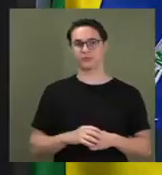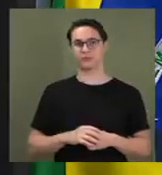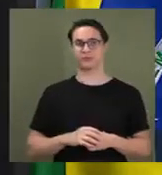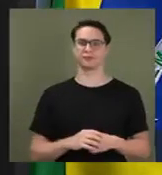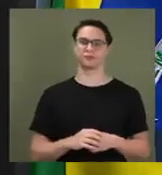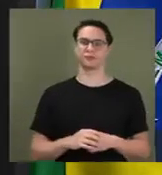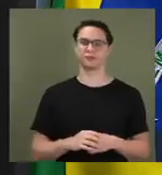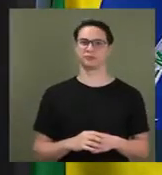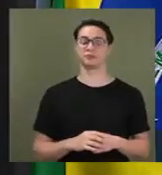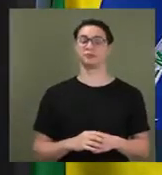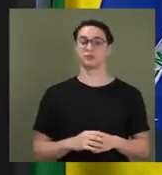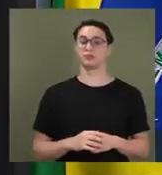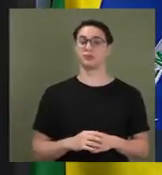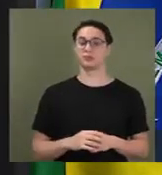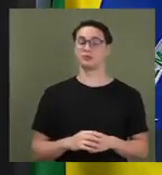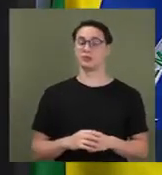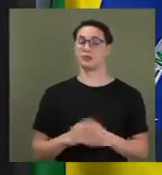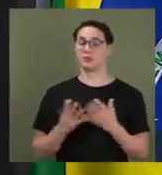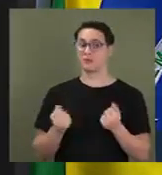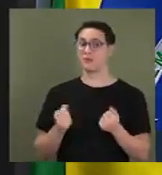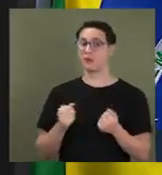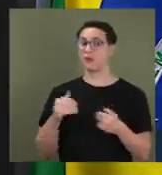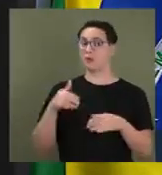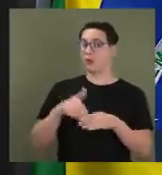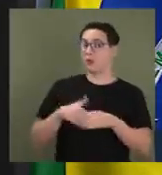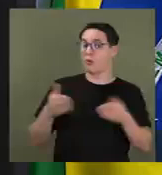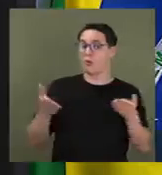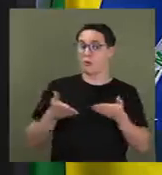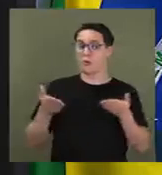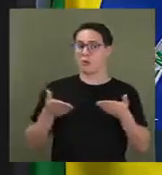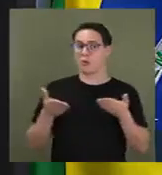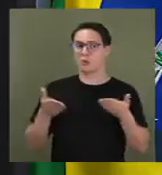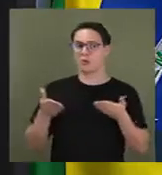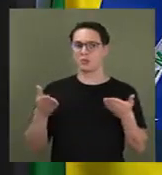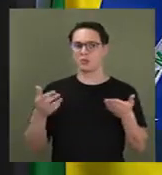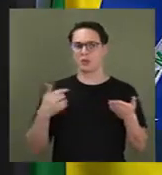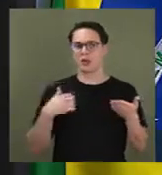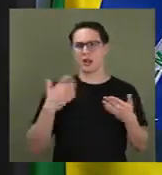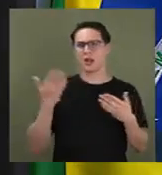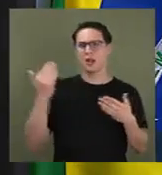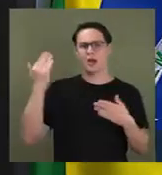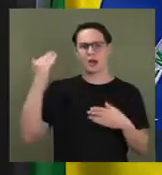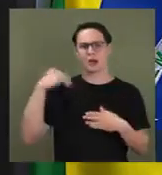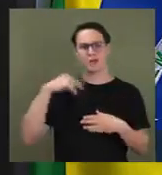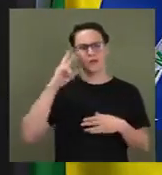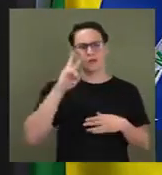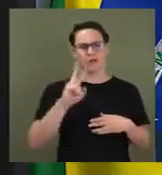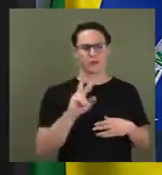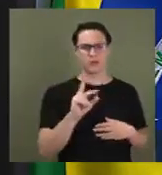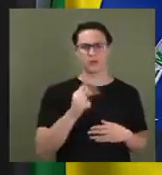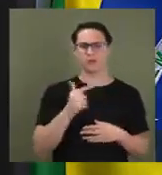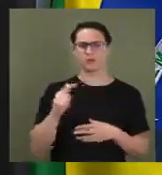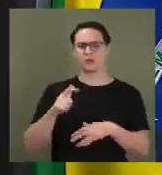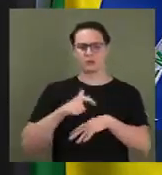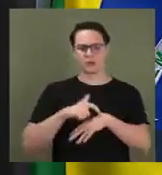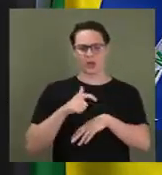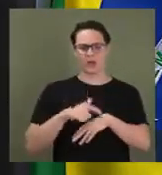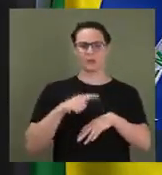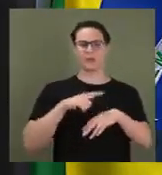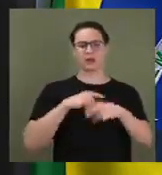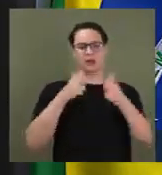E nós vamos votar uma PEC hoje. O maior argumento que eu ouvi lá atrás, que não houve tempo para